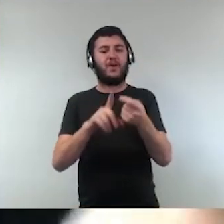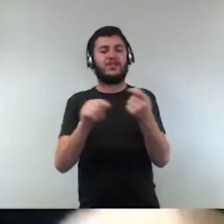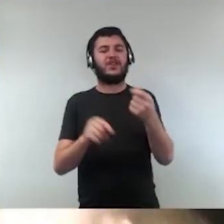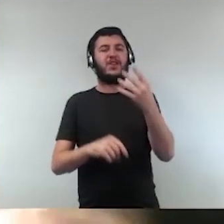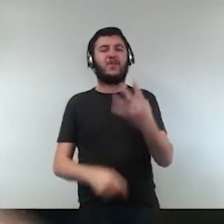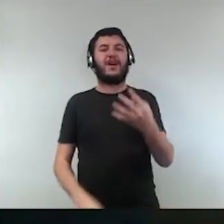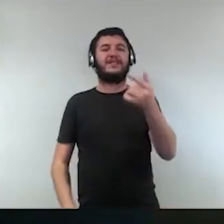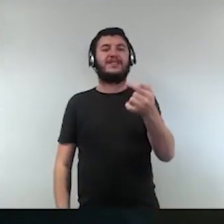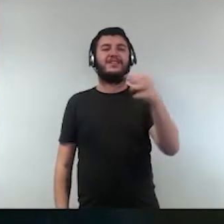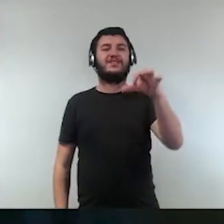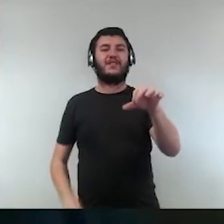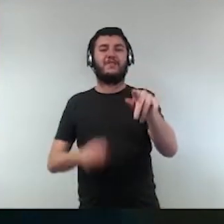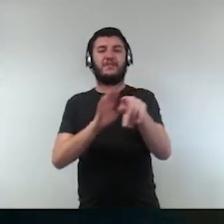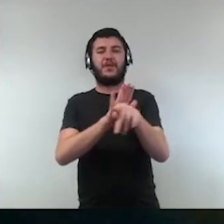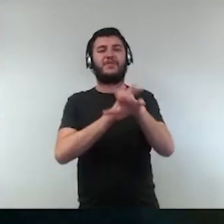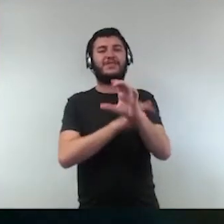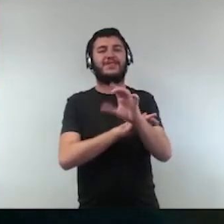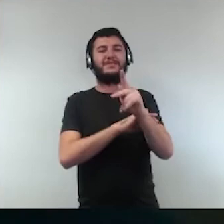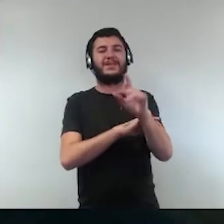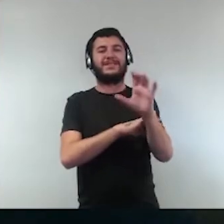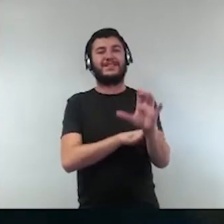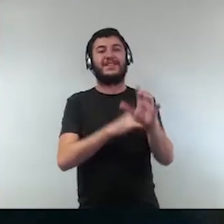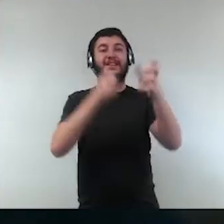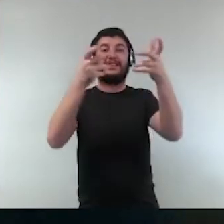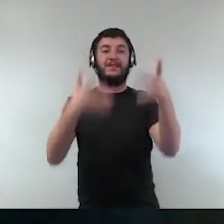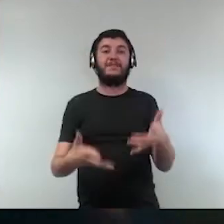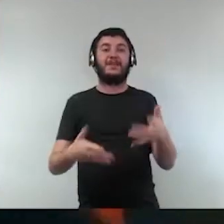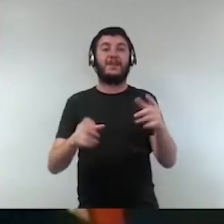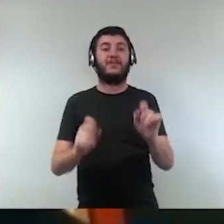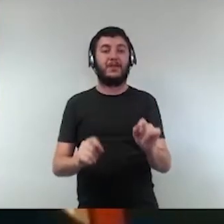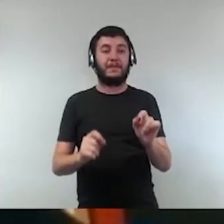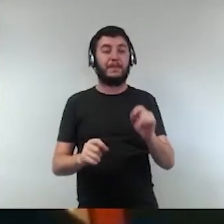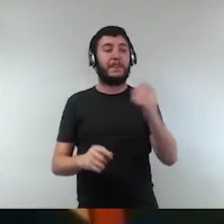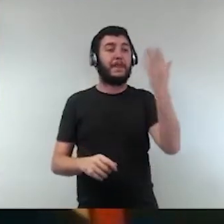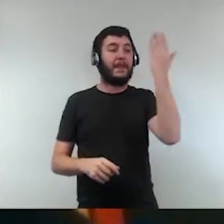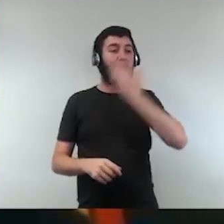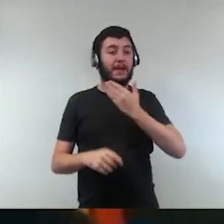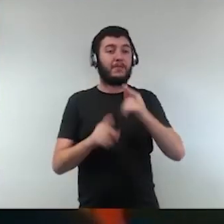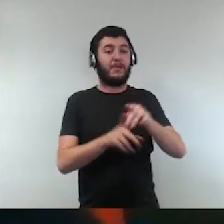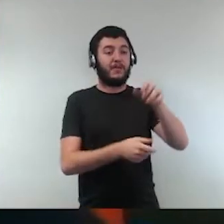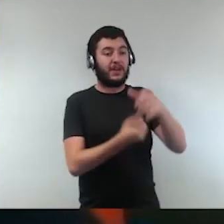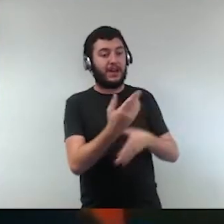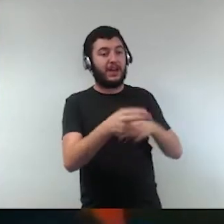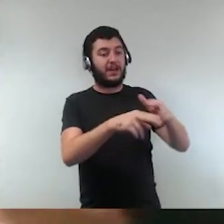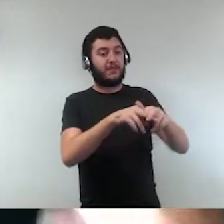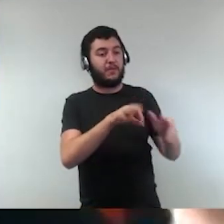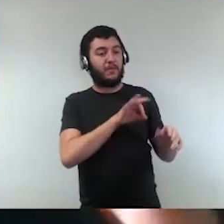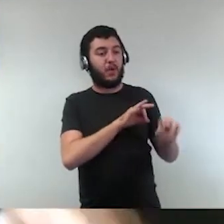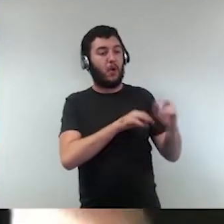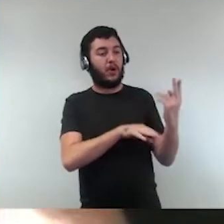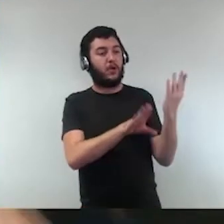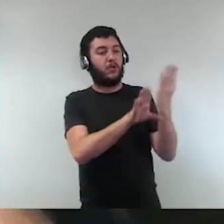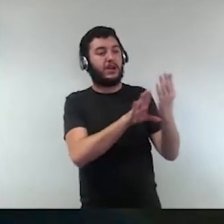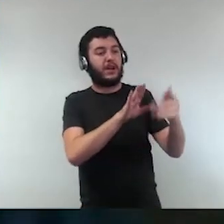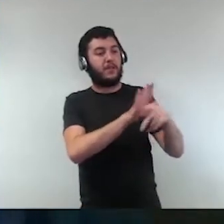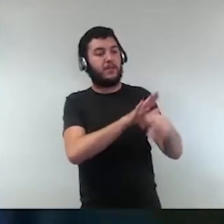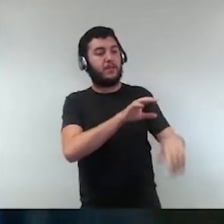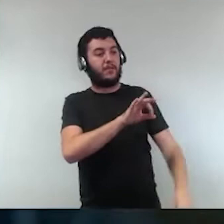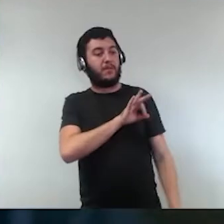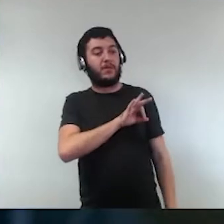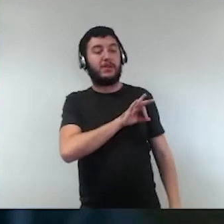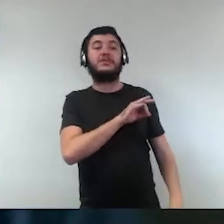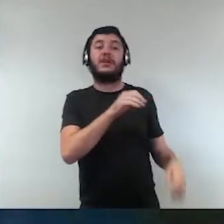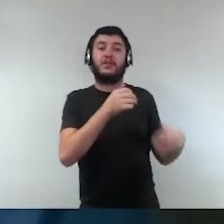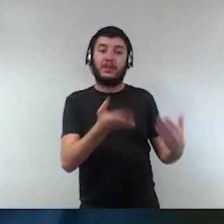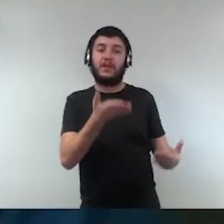479 do CPC, o artigo que cuida da valoração da prova pericial pelo juiz. Acho que qualquer discurso que diga que o juiz pode